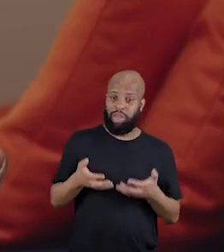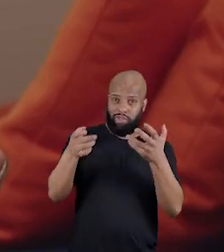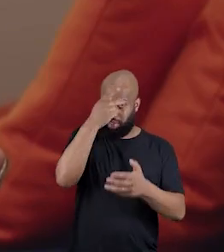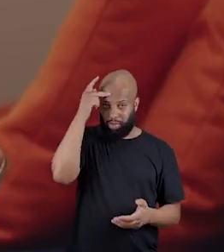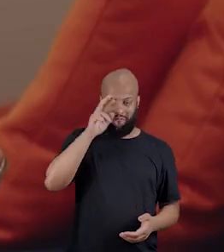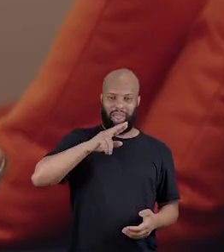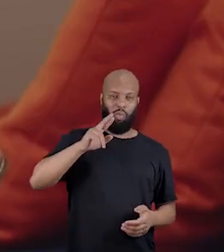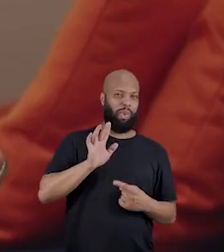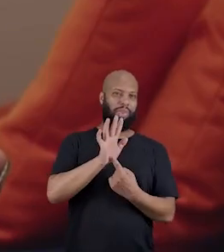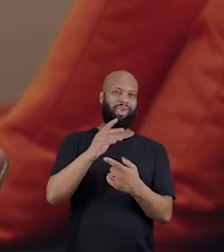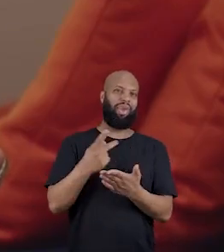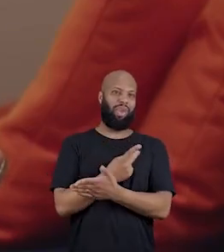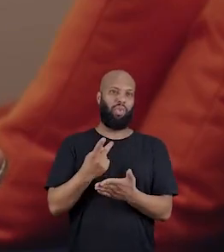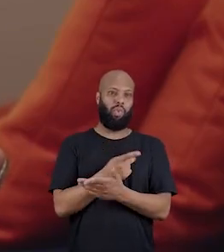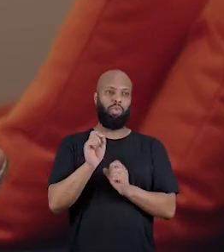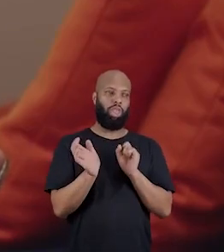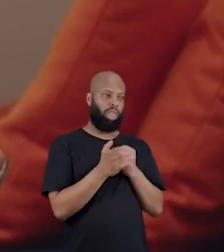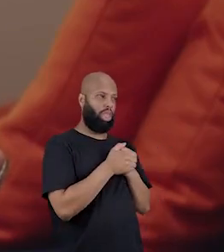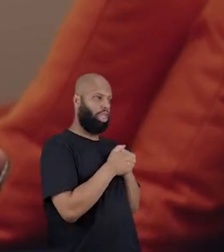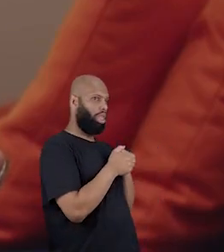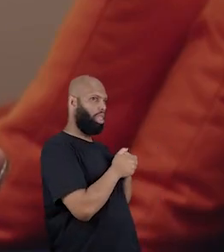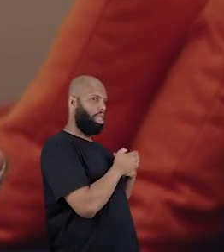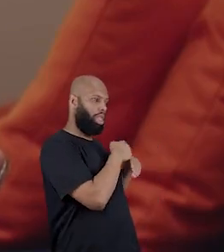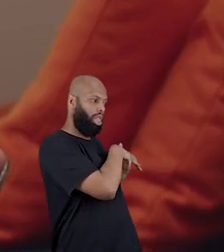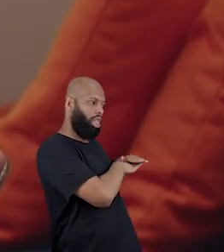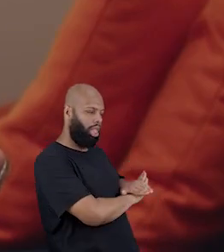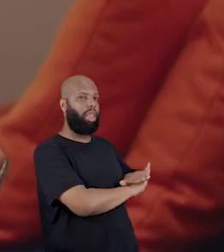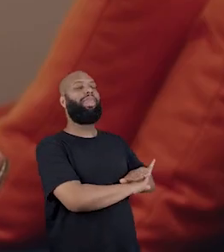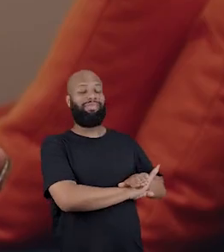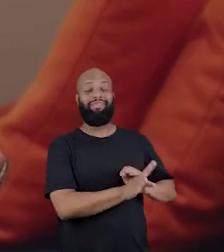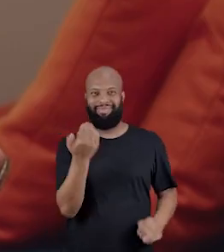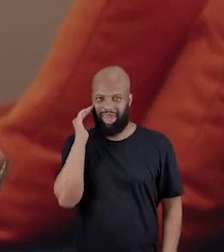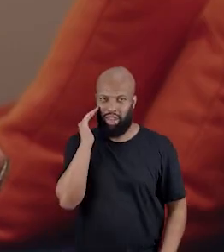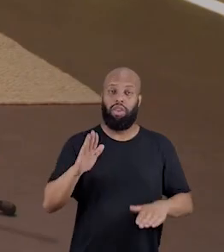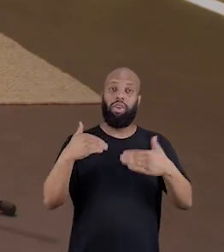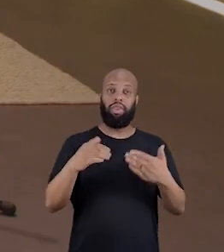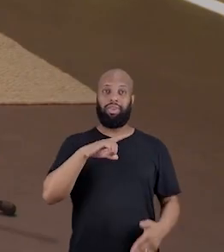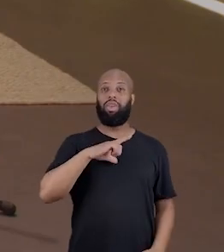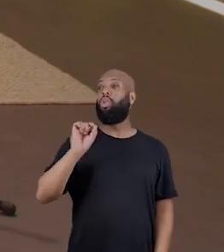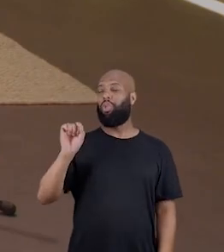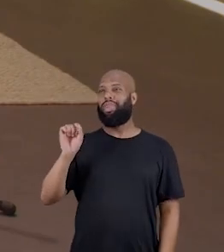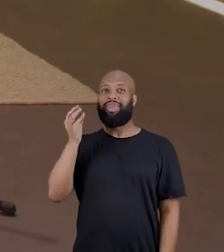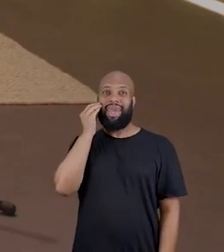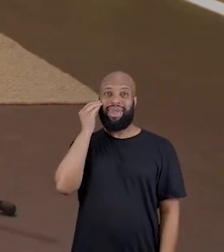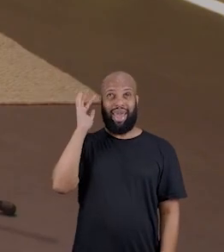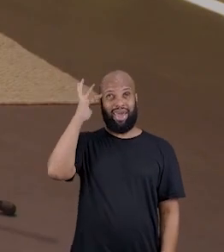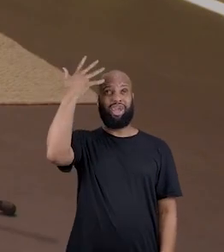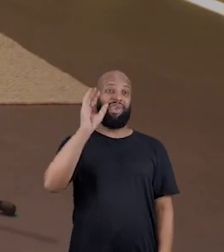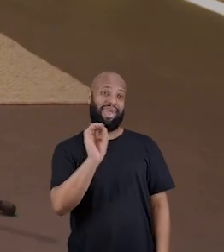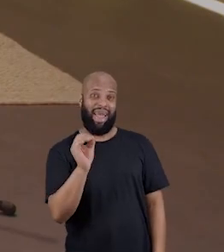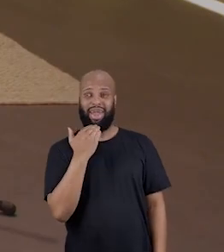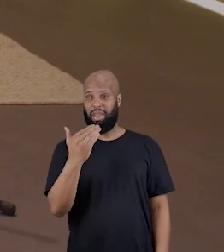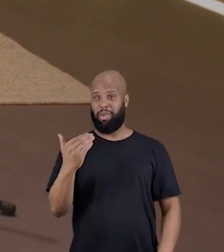próxima, o incentivo da pessoa não é compartilhar o erro, é colocar ele eventualmente debaixo do tapete. E, assim, várias... Ou tentar resolver